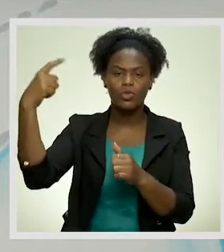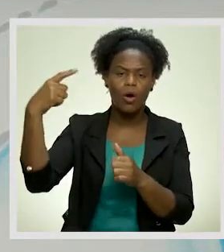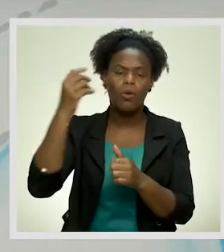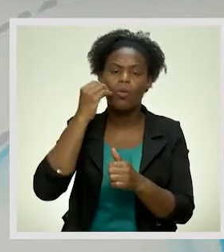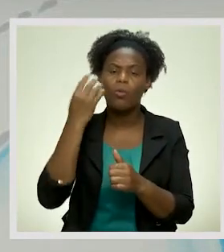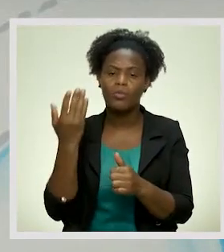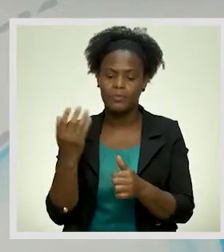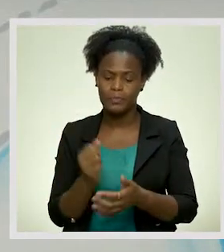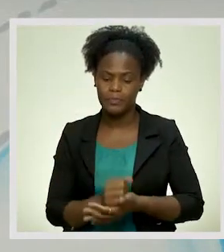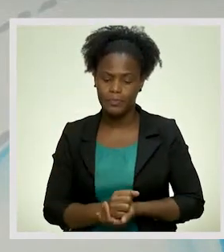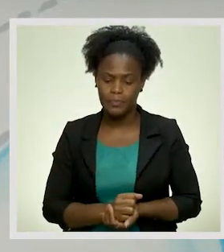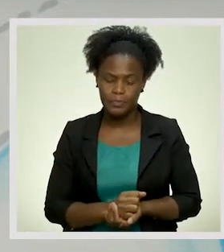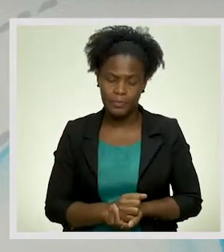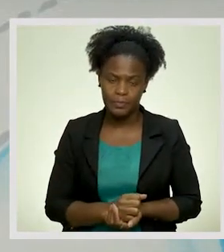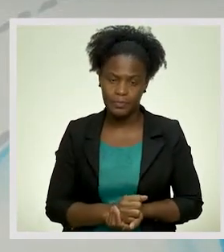solar.